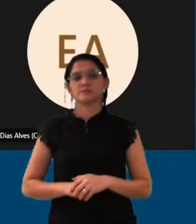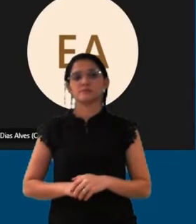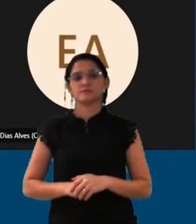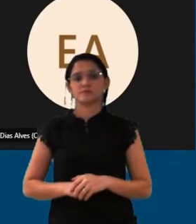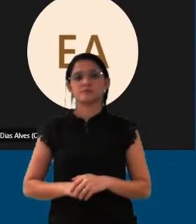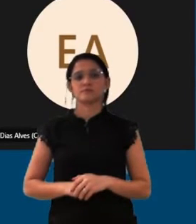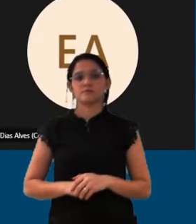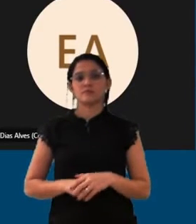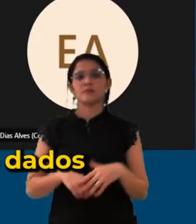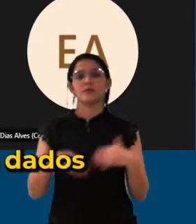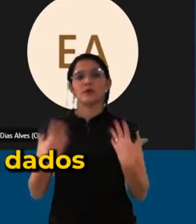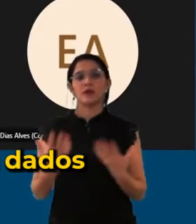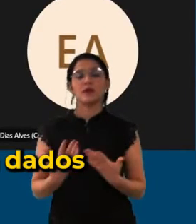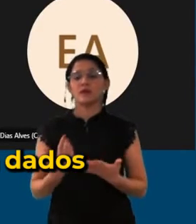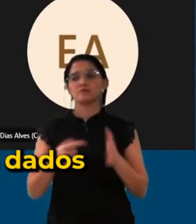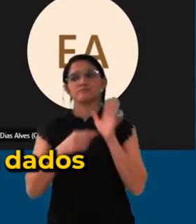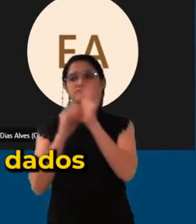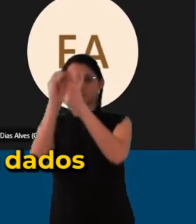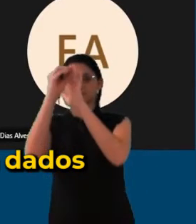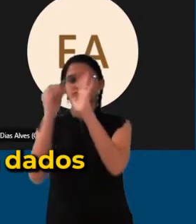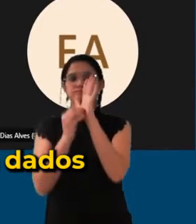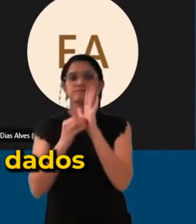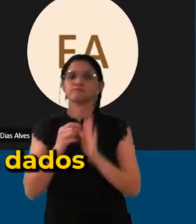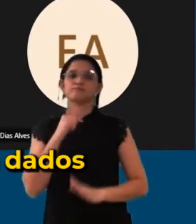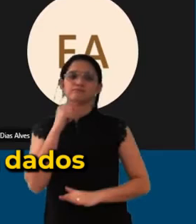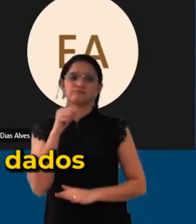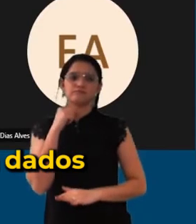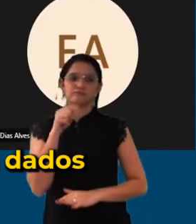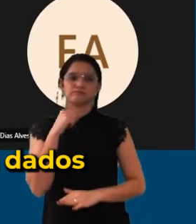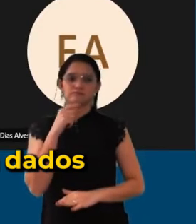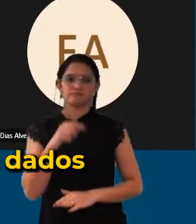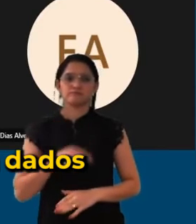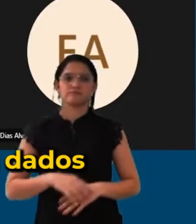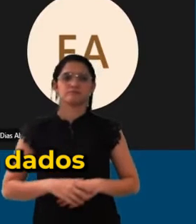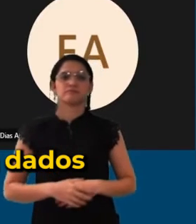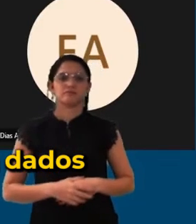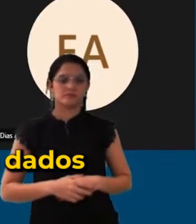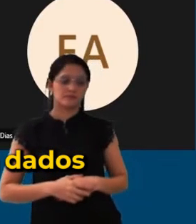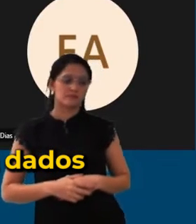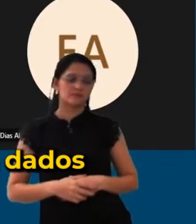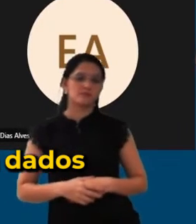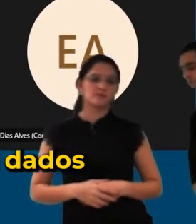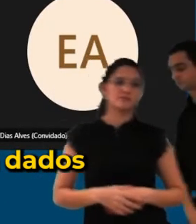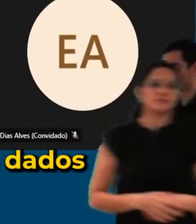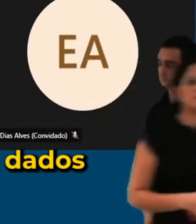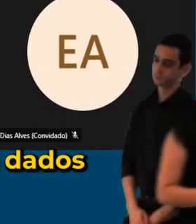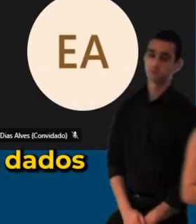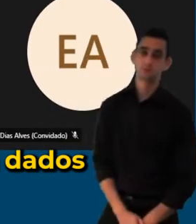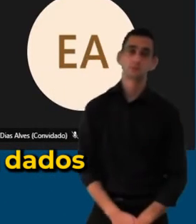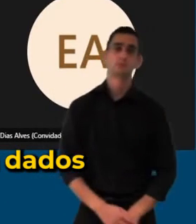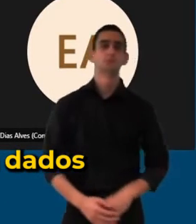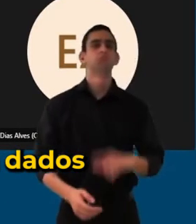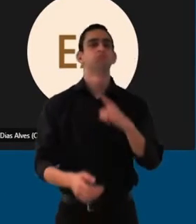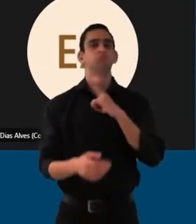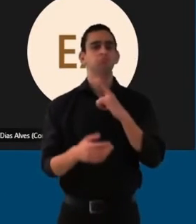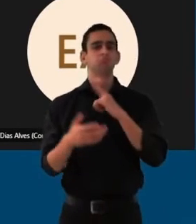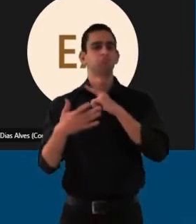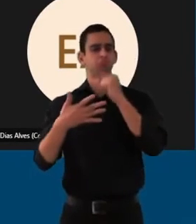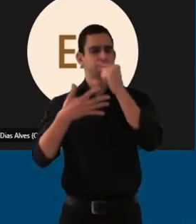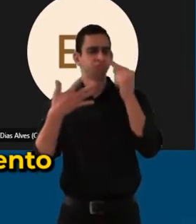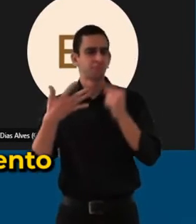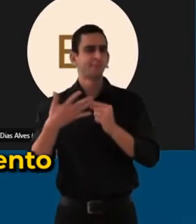eficaz, eficiente, e aí o IBRAM está pedindo isso, inclusive com dados, né, de